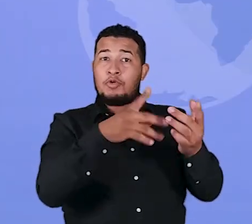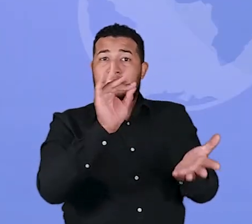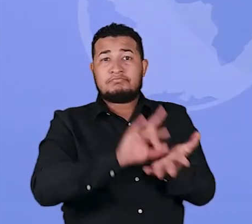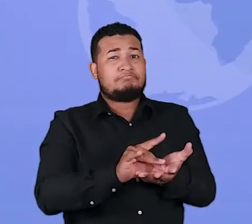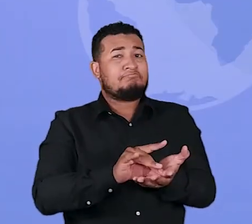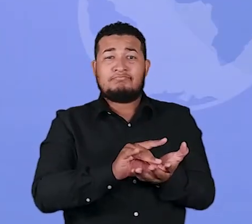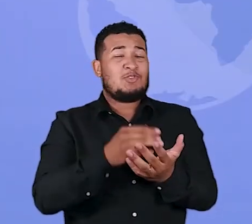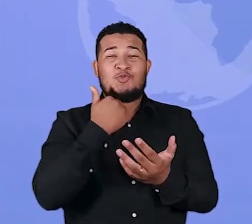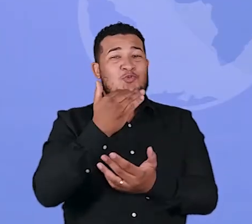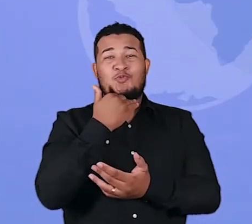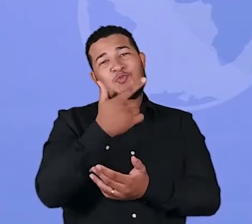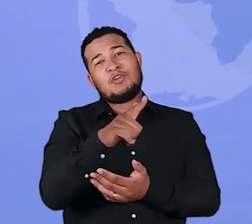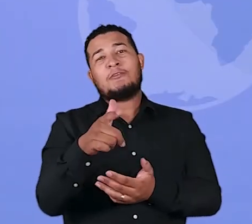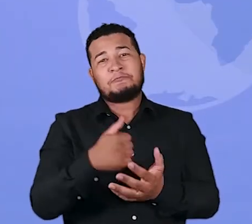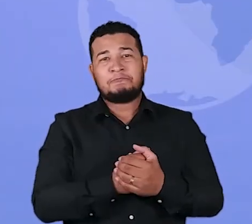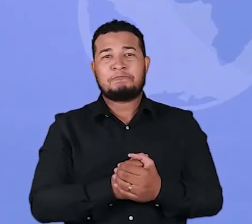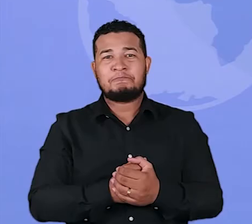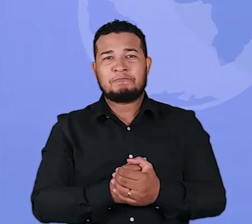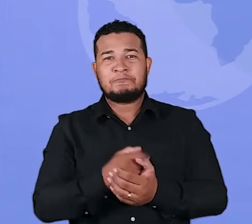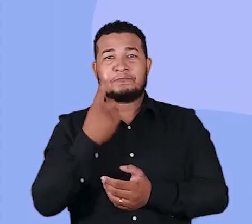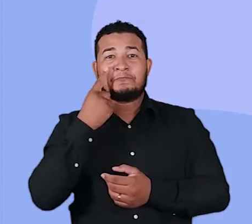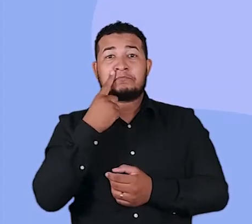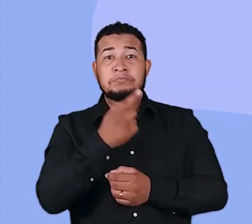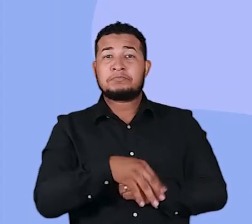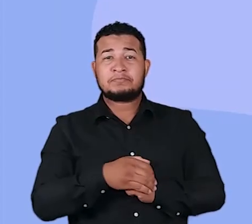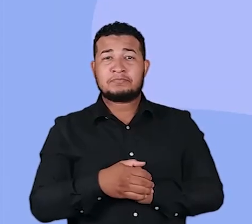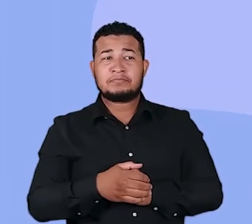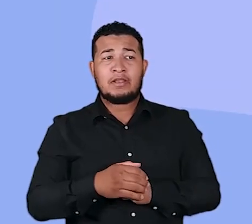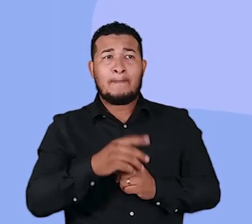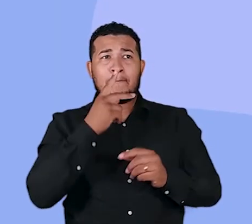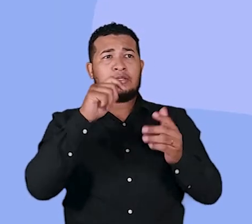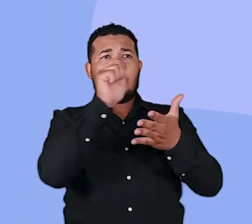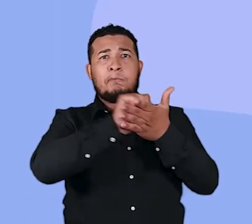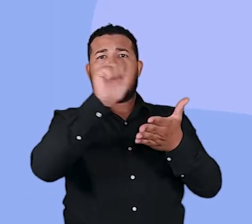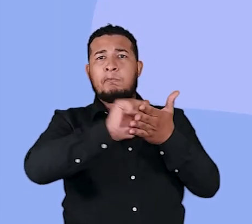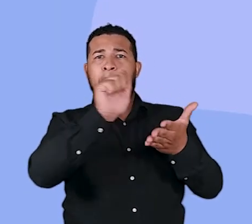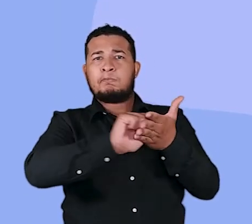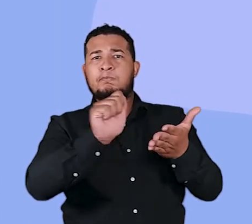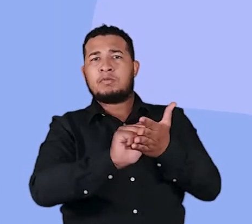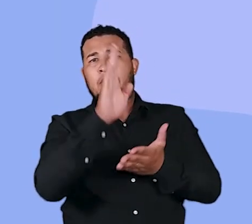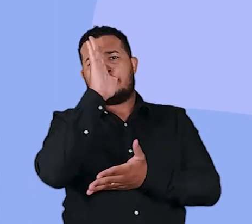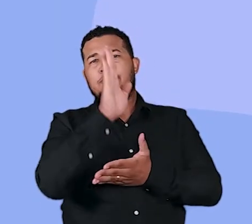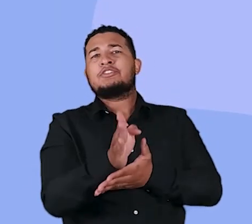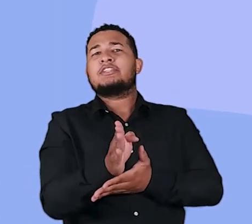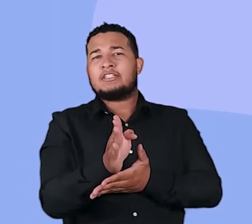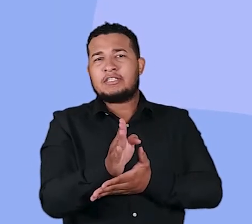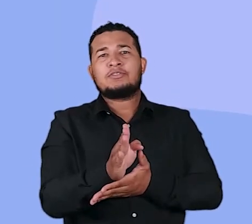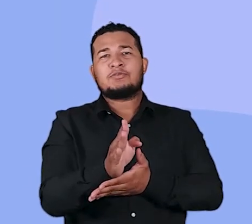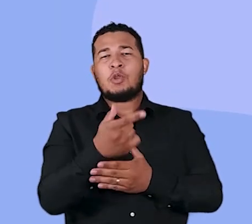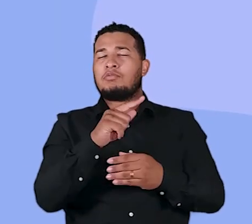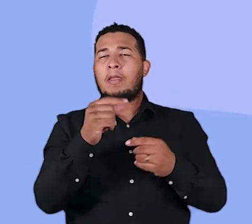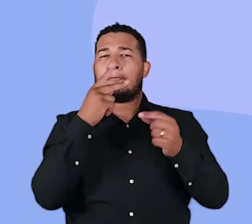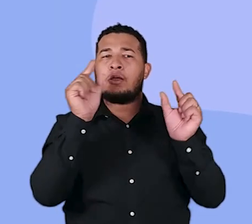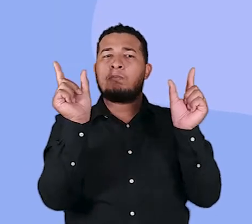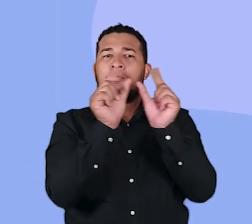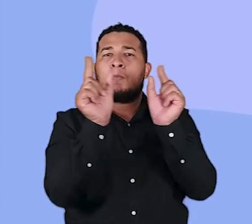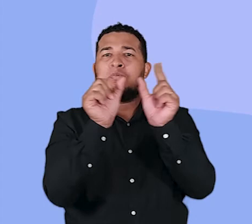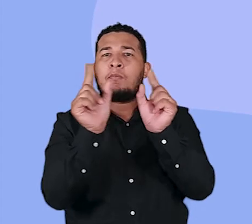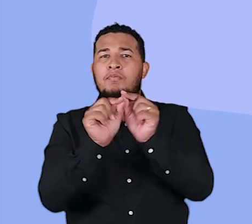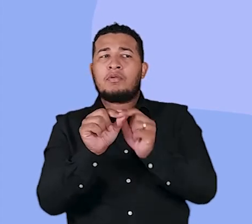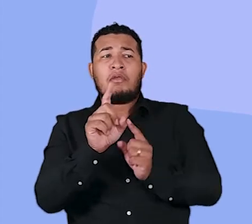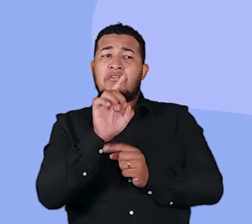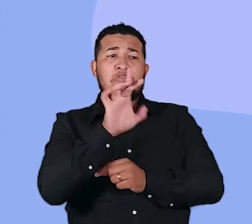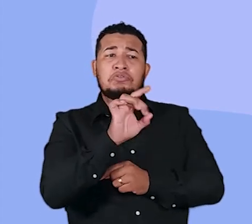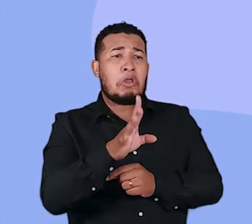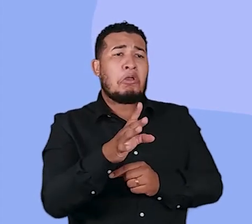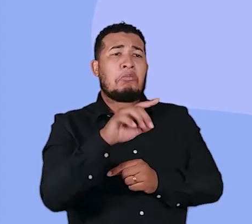música em si, não tem isso. Olha só, dá uma olhada aí. Ó, tá tudo escrito sem nenhuma conjunção, é só isso,